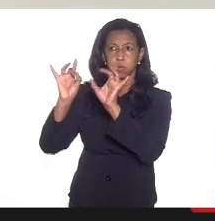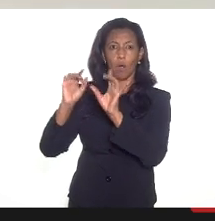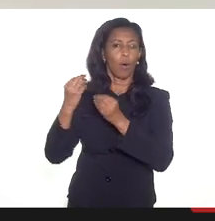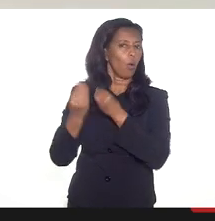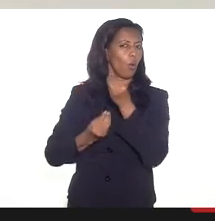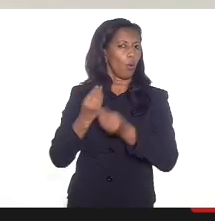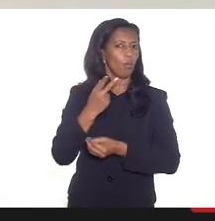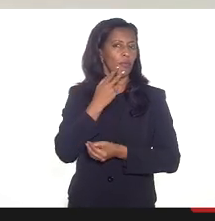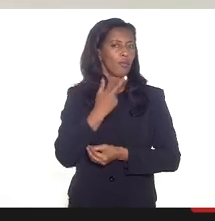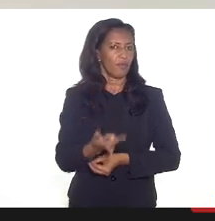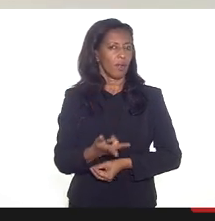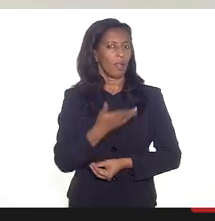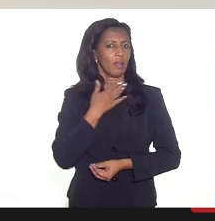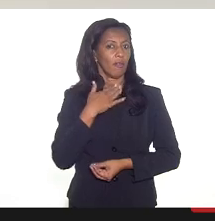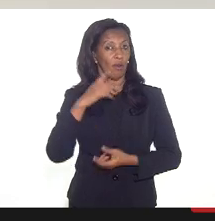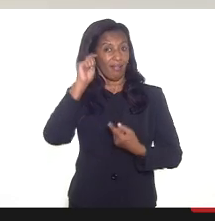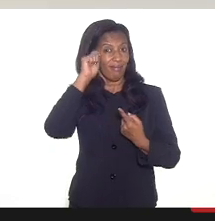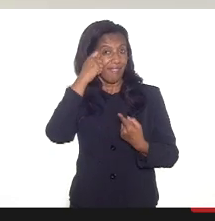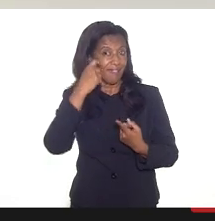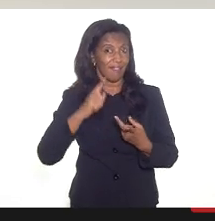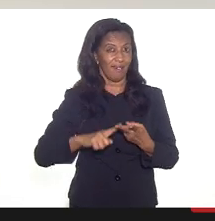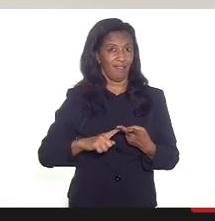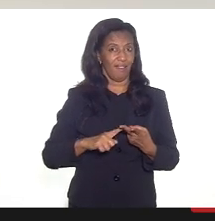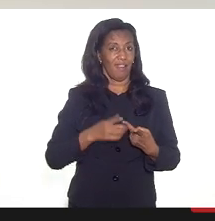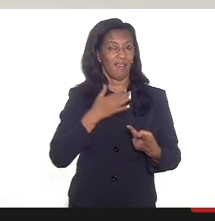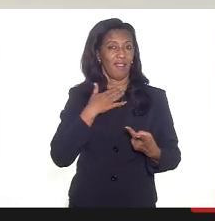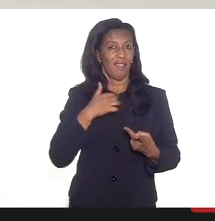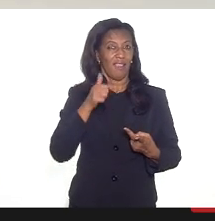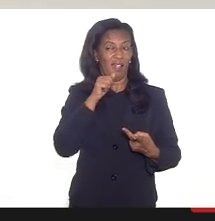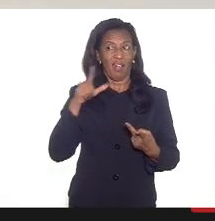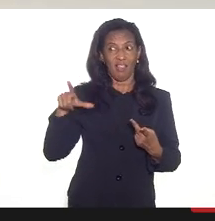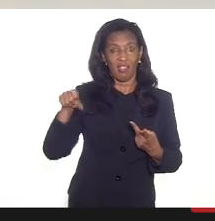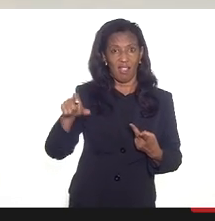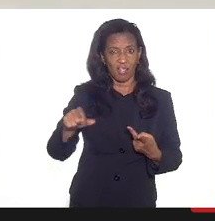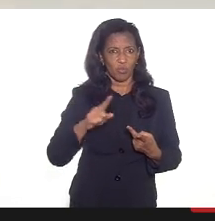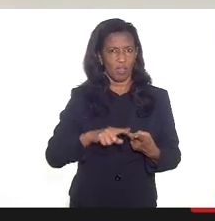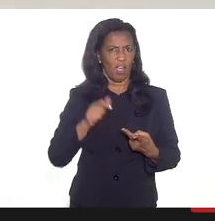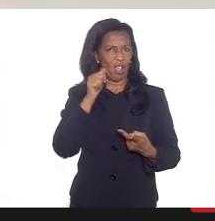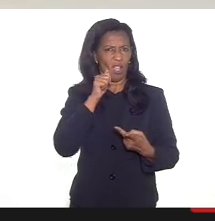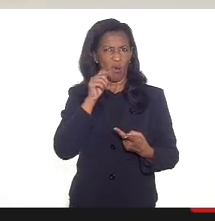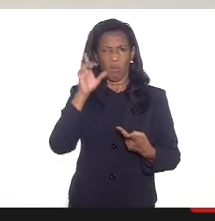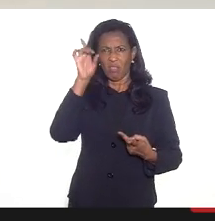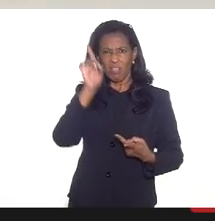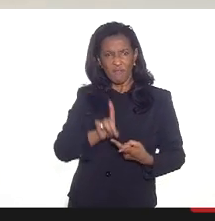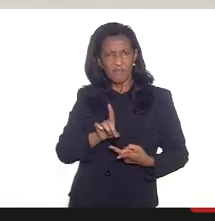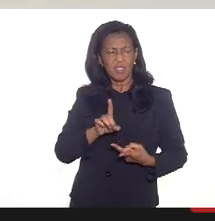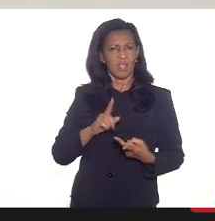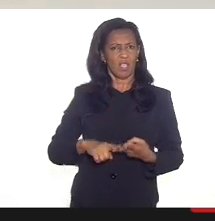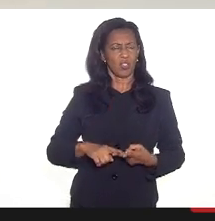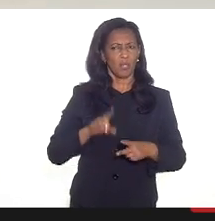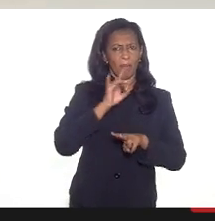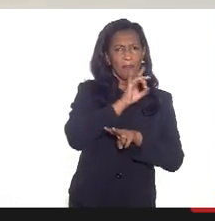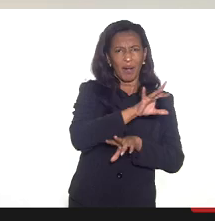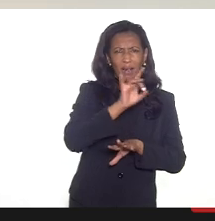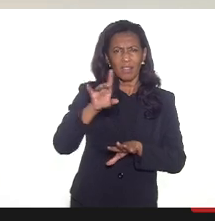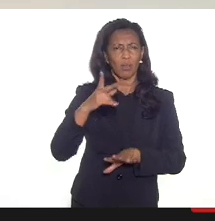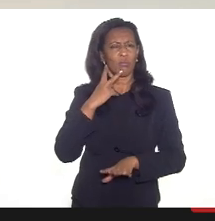foi falado aqui, dar voz às mulheres negras, dar voz às mulheres lésbicas, às deficientes, para cada uma